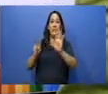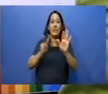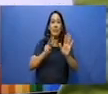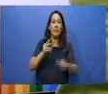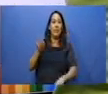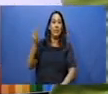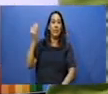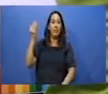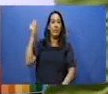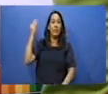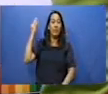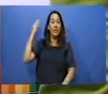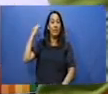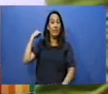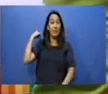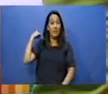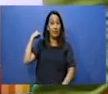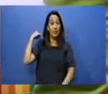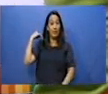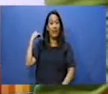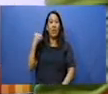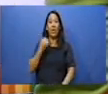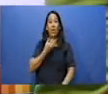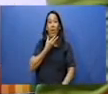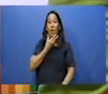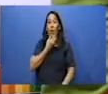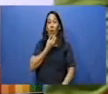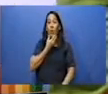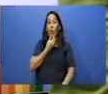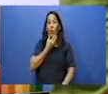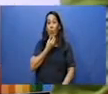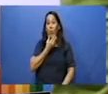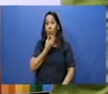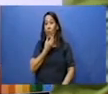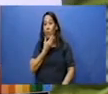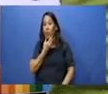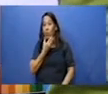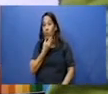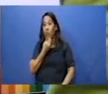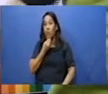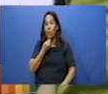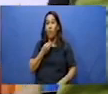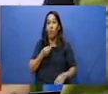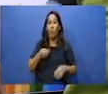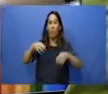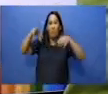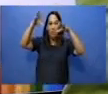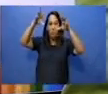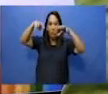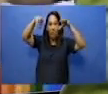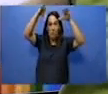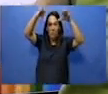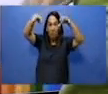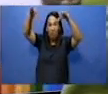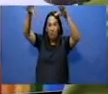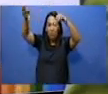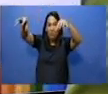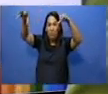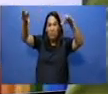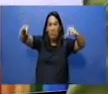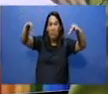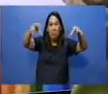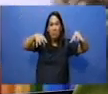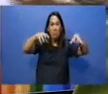falou? E olha que olha esse homem aqui, ó, parecia que estava chovendo confete nele, mas não era confete, era gafanhotos e